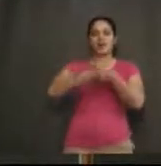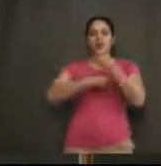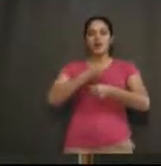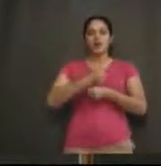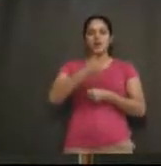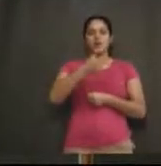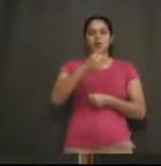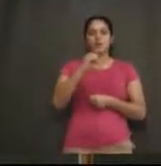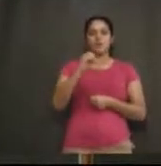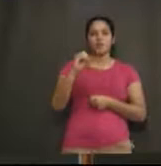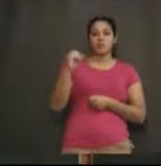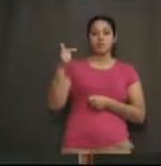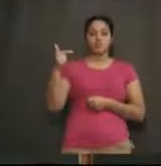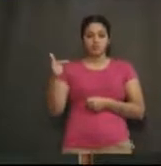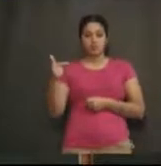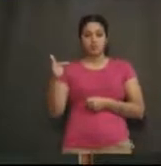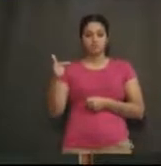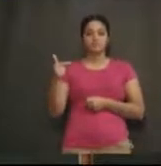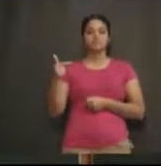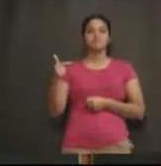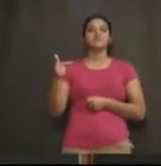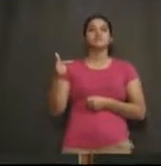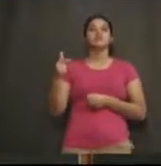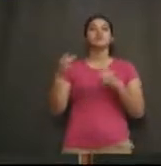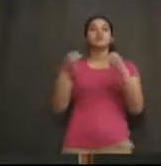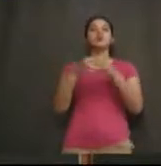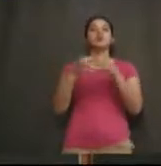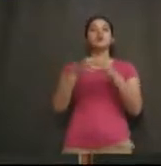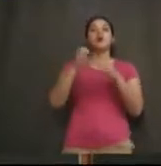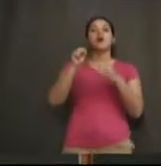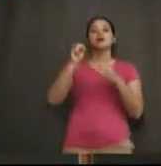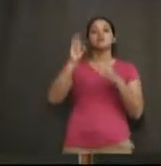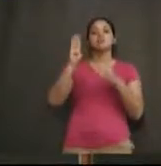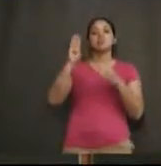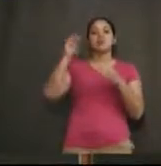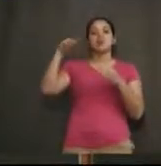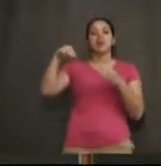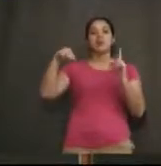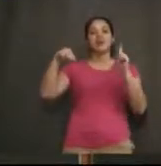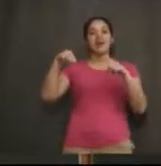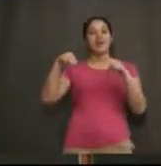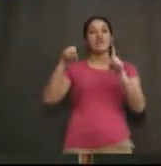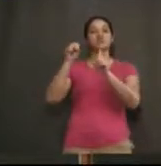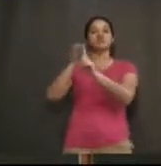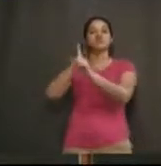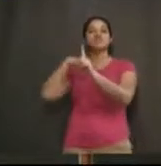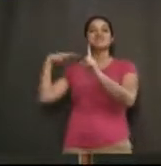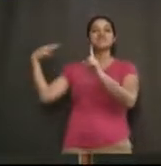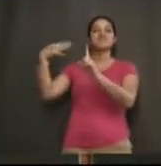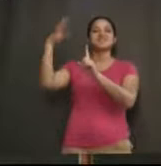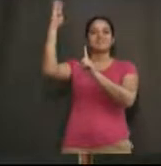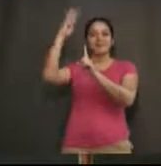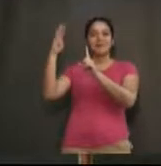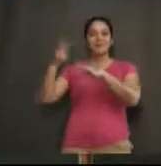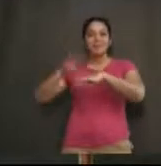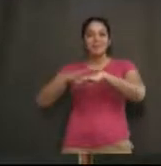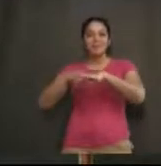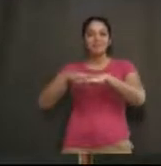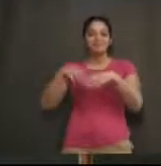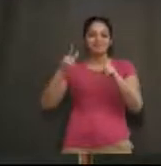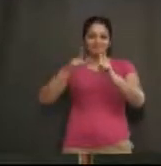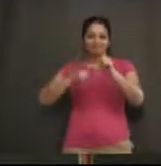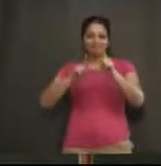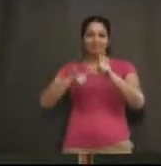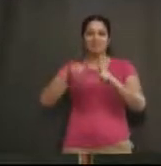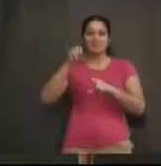Sociedade Brasileira de Matemática, ela vem realizando a Bienal de Matemática. E agora, nesta edição, que é a 10ª,